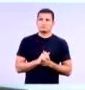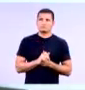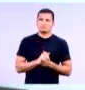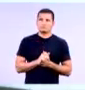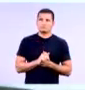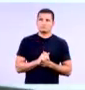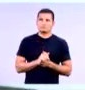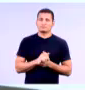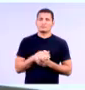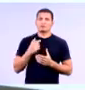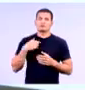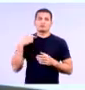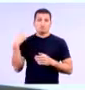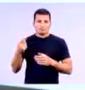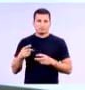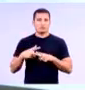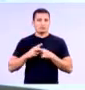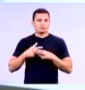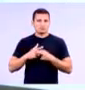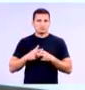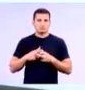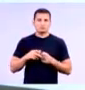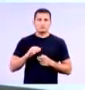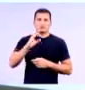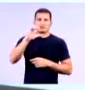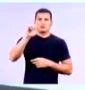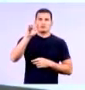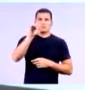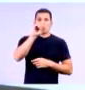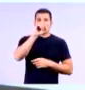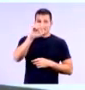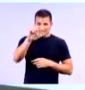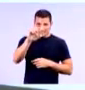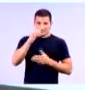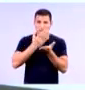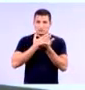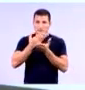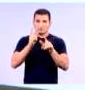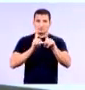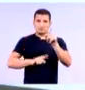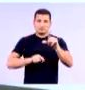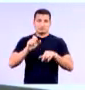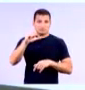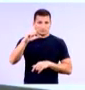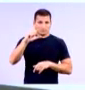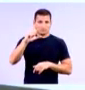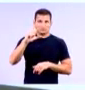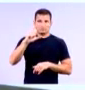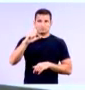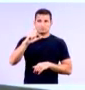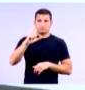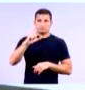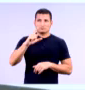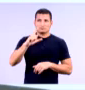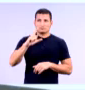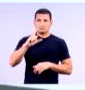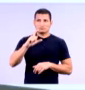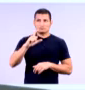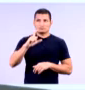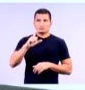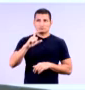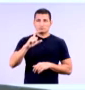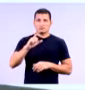eu até corrigi depois. A classe inicia com letra maiúscula, não é? Até isso, sim. Os